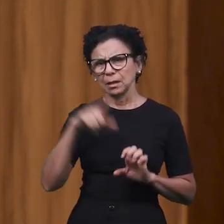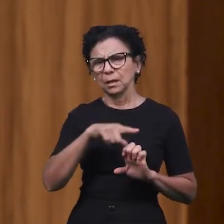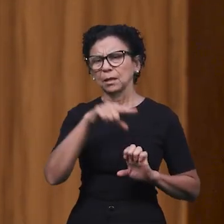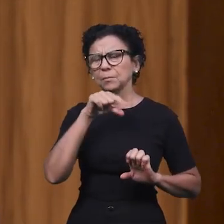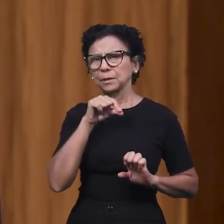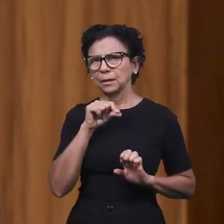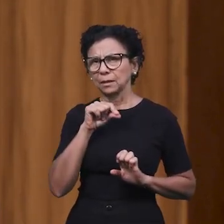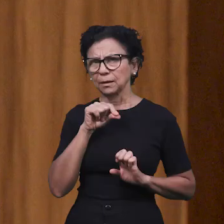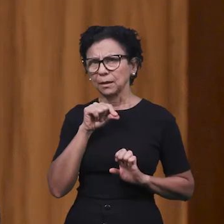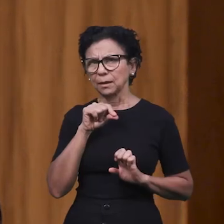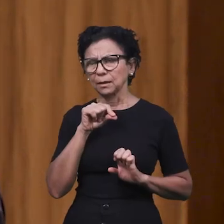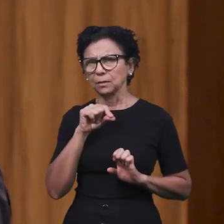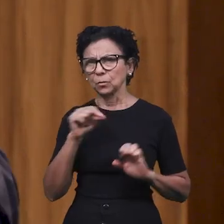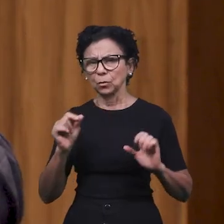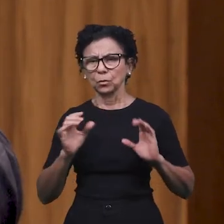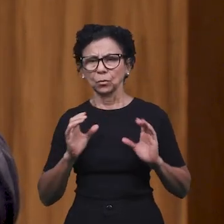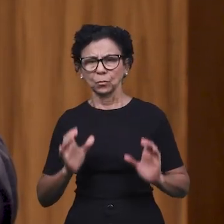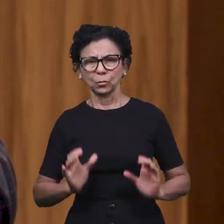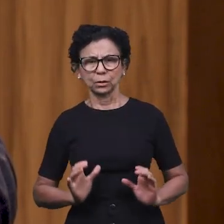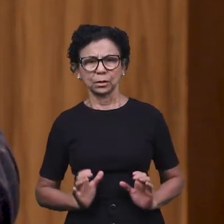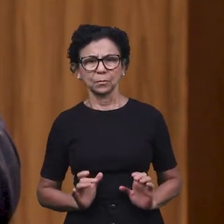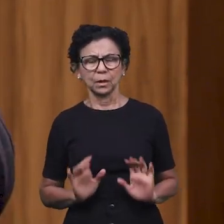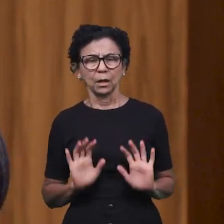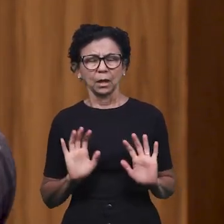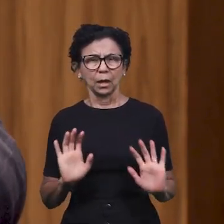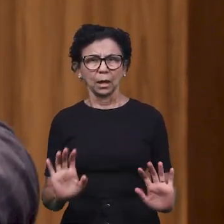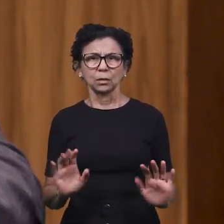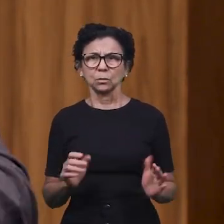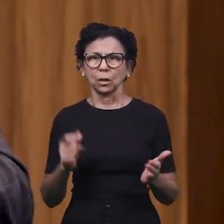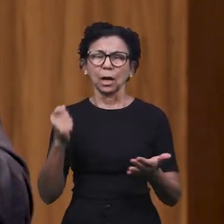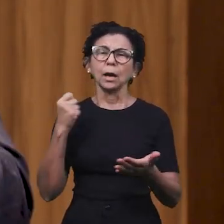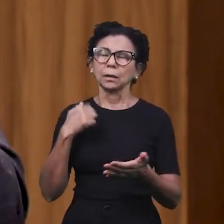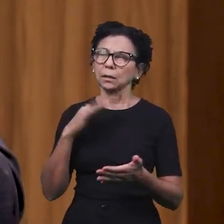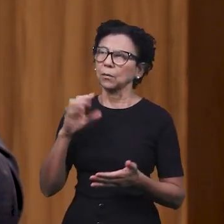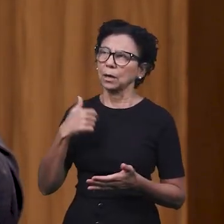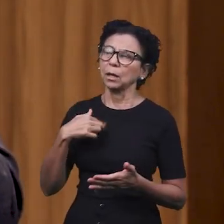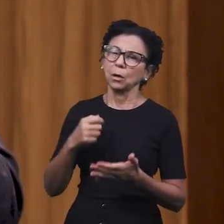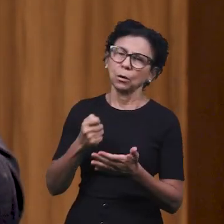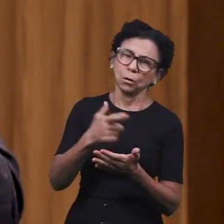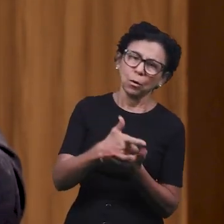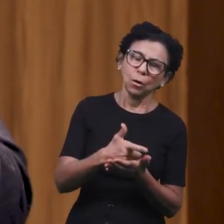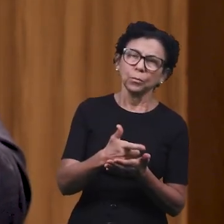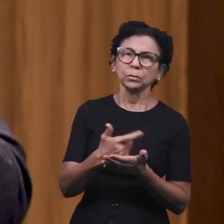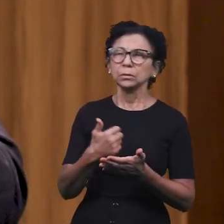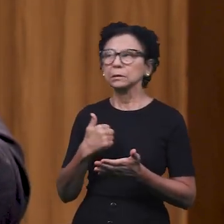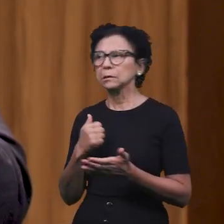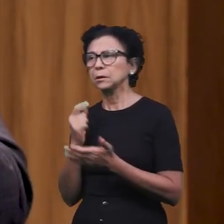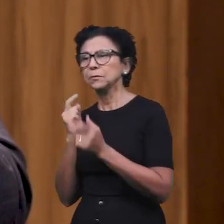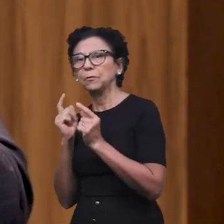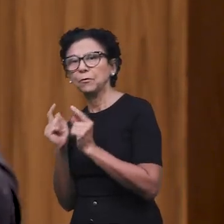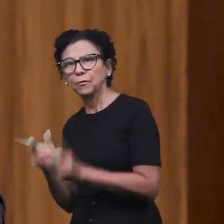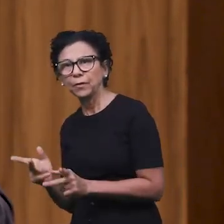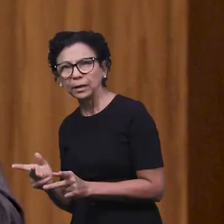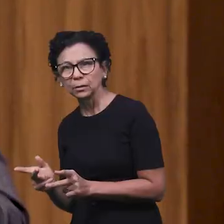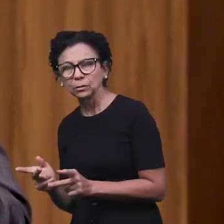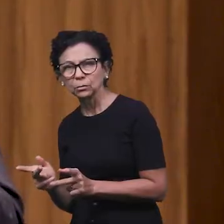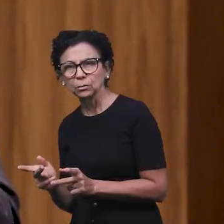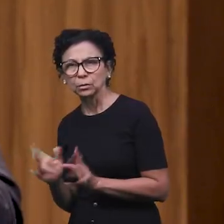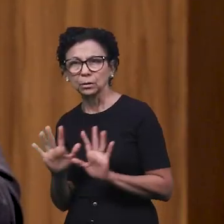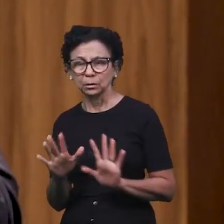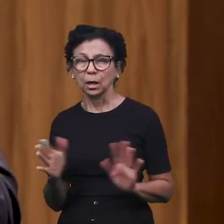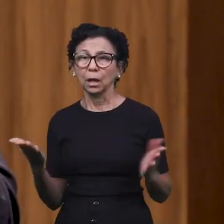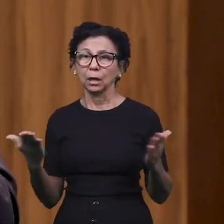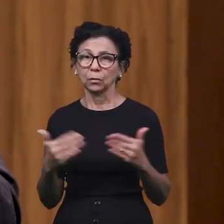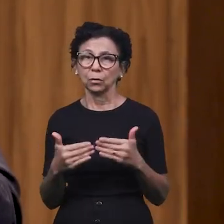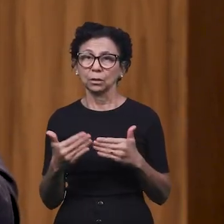empreendedor é algo que acontece só numa relação de compra e venda. Isto é, eu tenho um negócio e aí, por isso, eu me torno